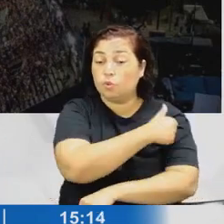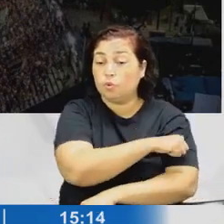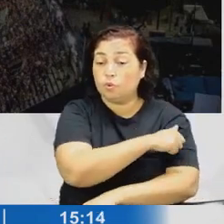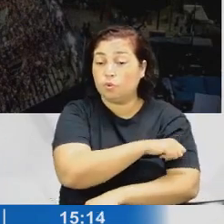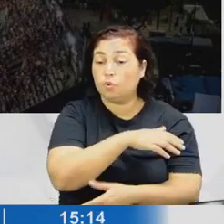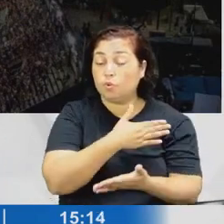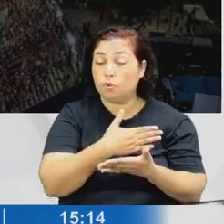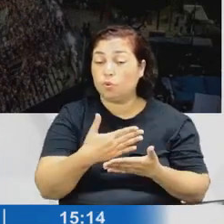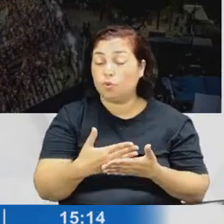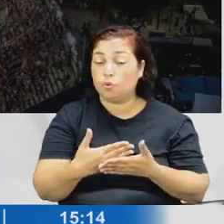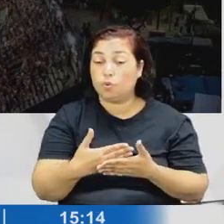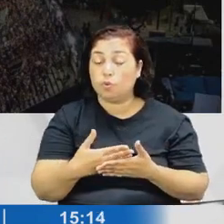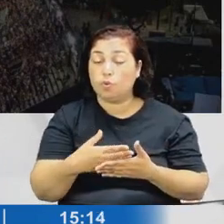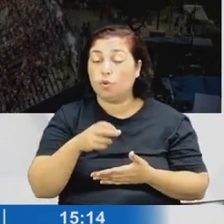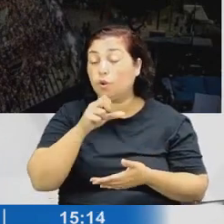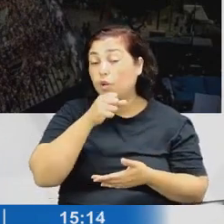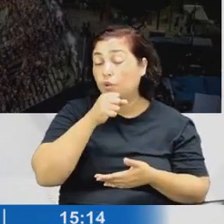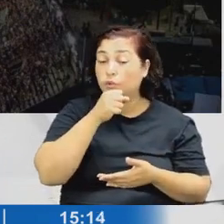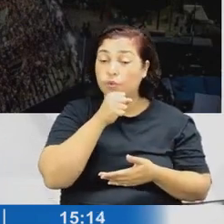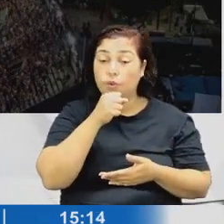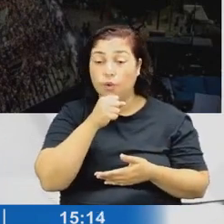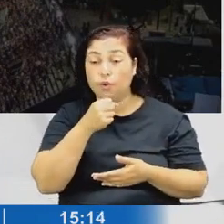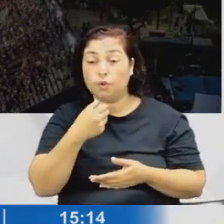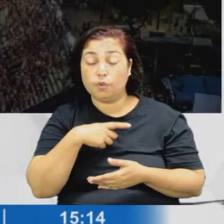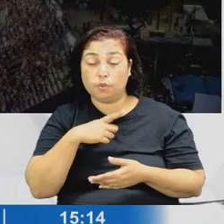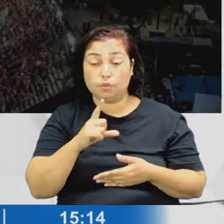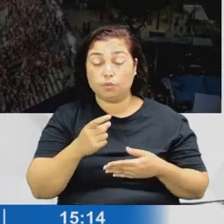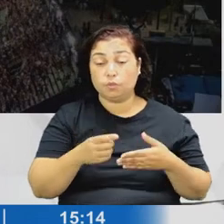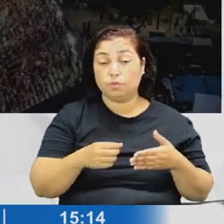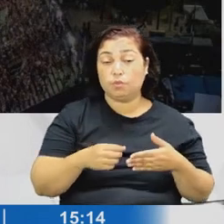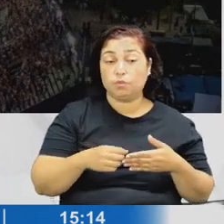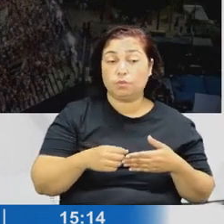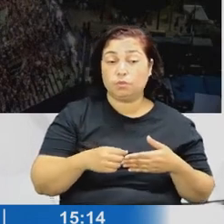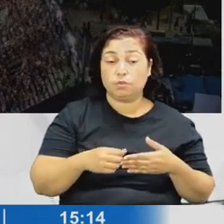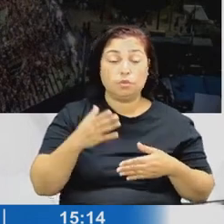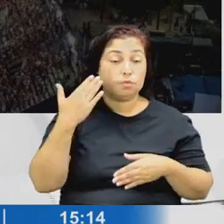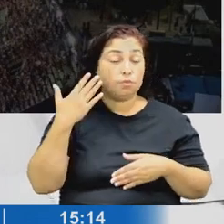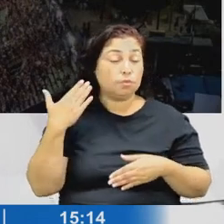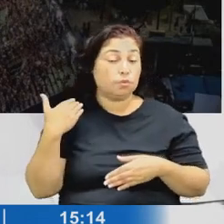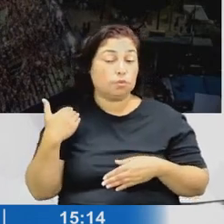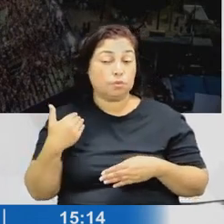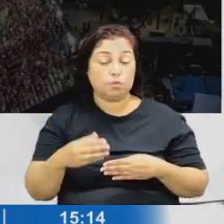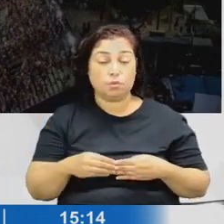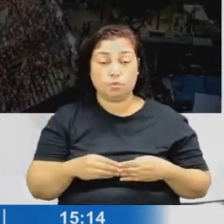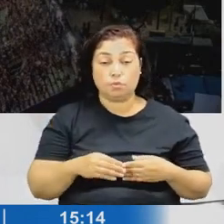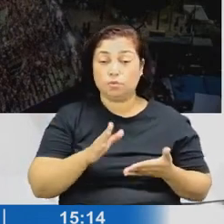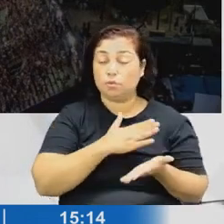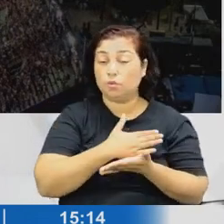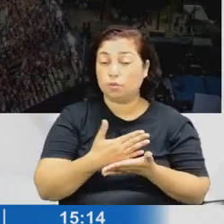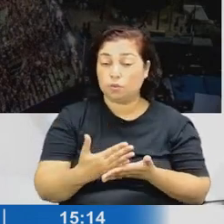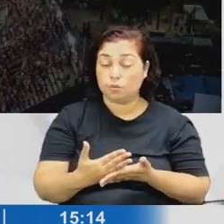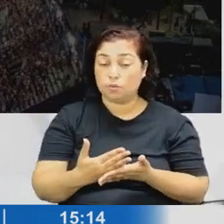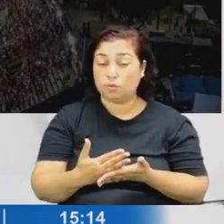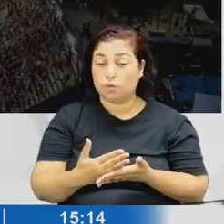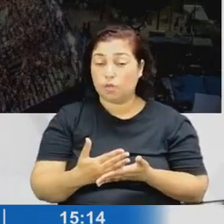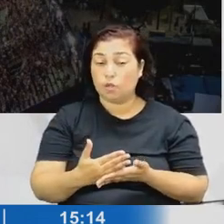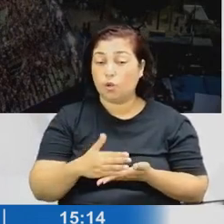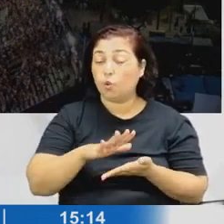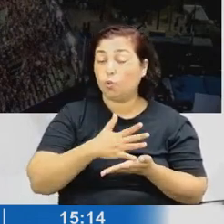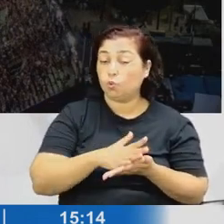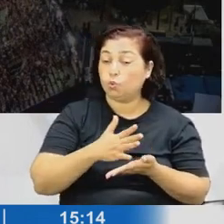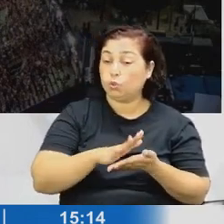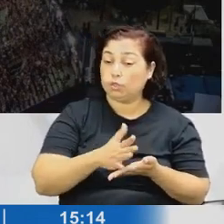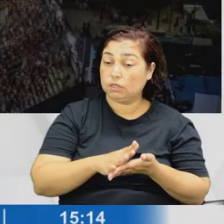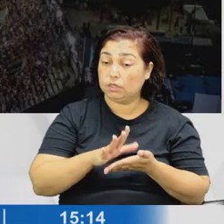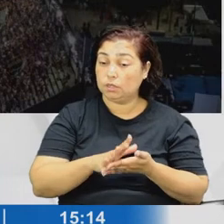a tocar no Cacique de Ramos e tal e começou ali tem as primeiras interações com a galera mais antiga do que ele e tal aí o início da carreira do samba já saiu de xerém